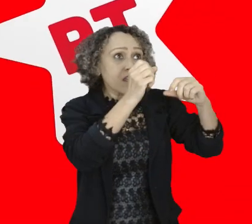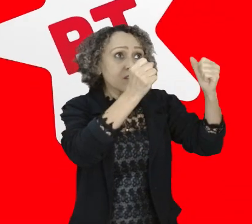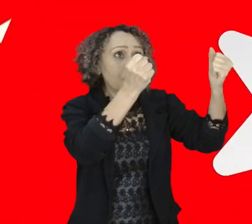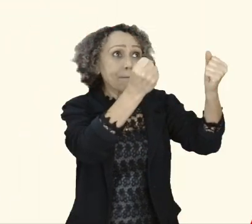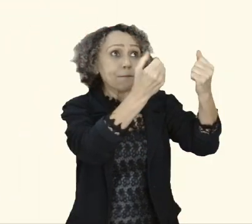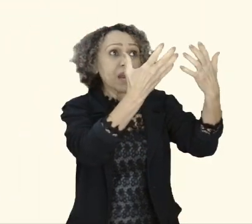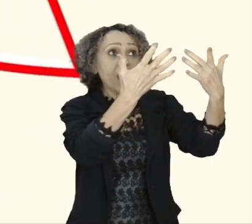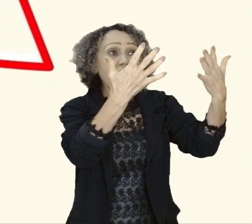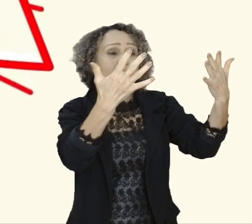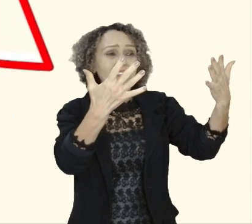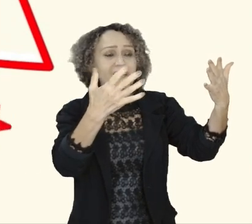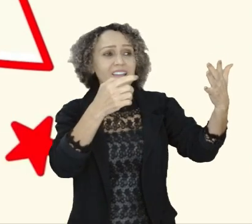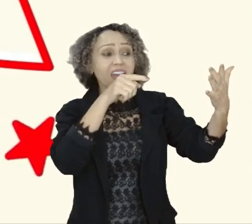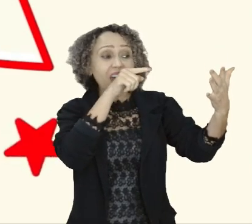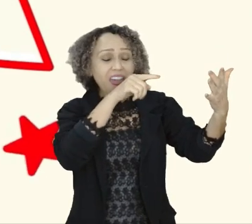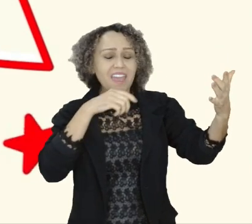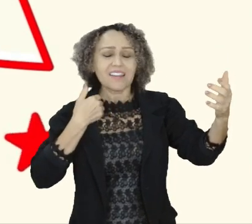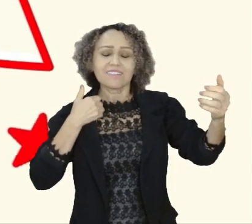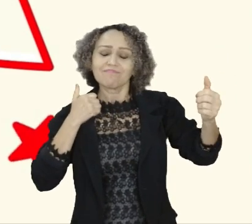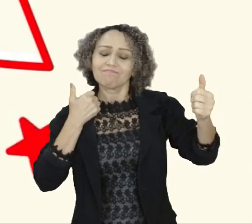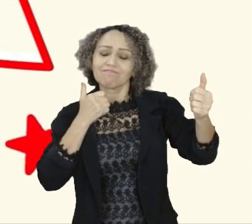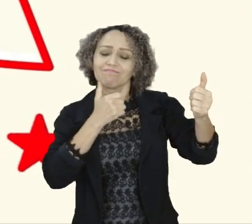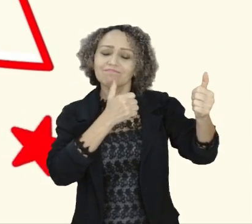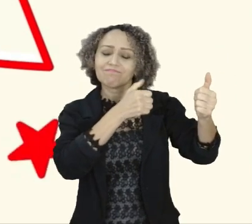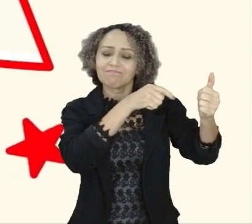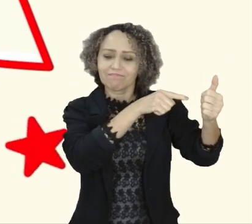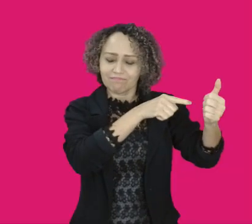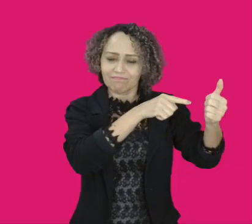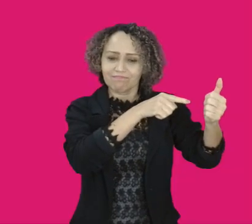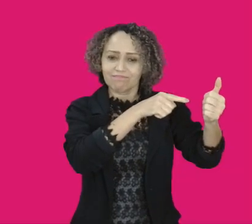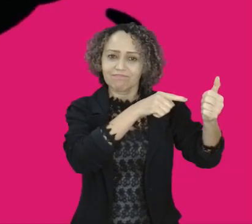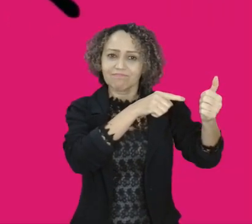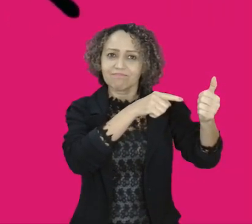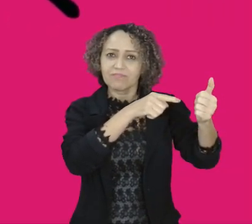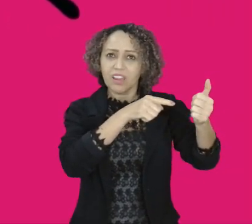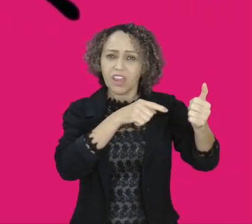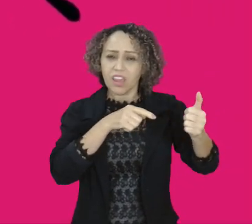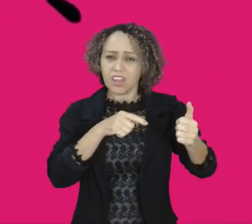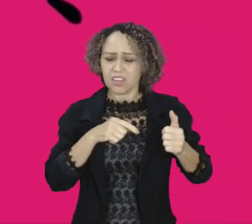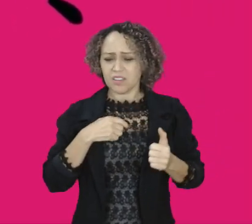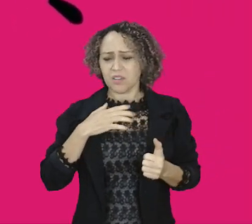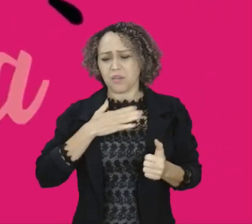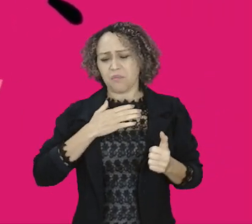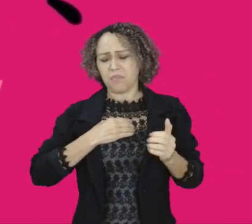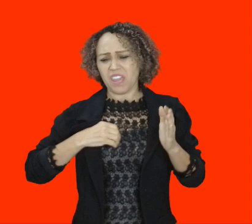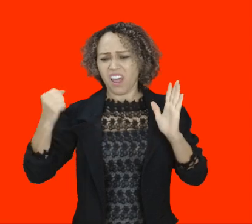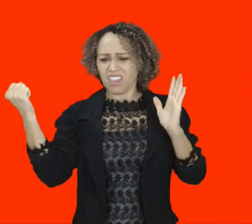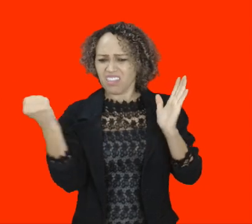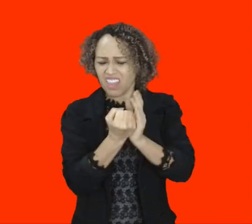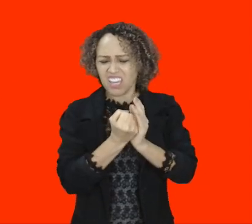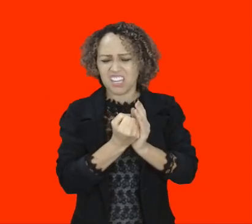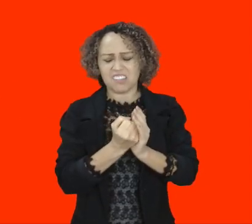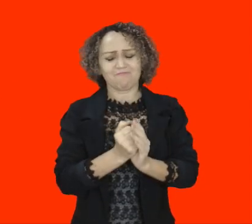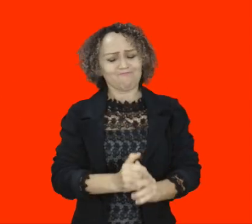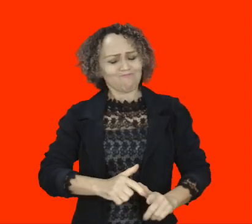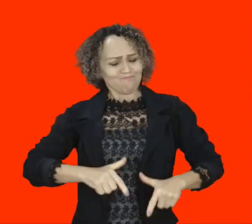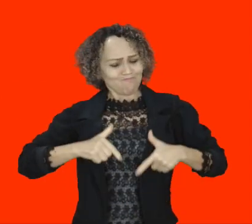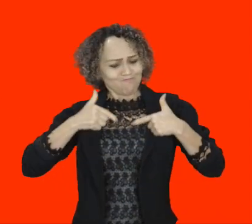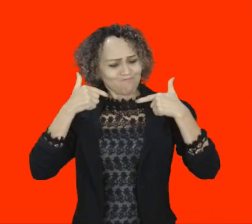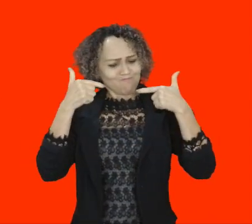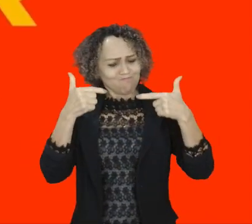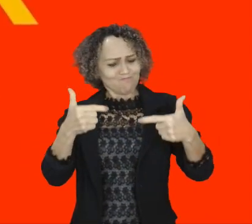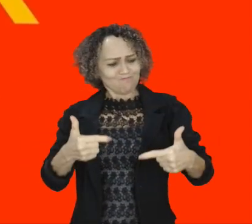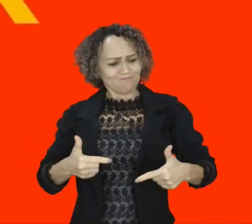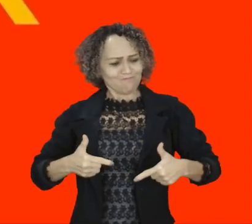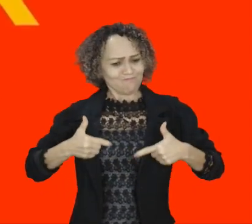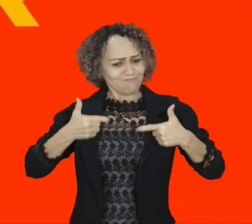brilha, ela é quem vai me guiar. Ser guerreira é minha sina,